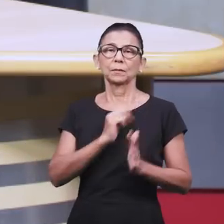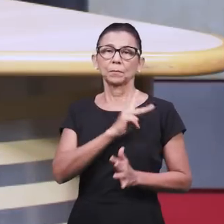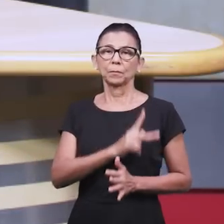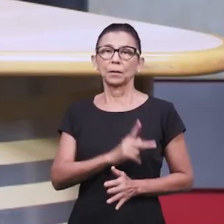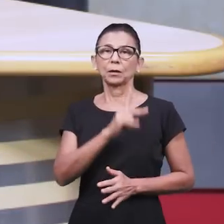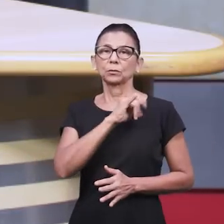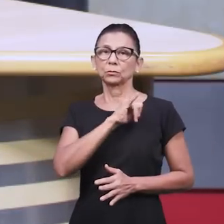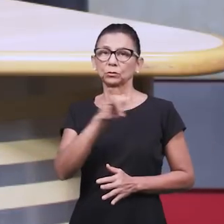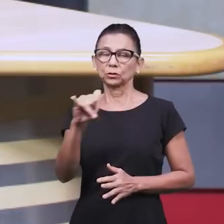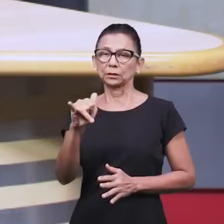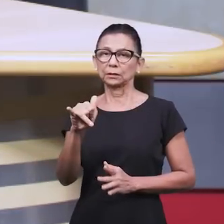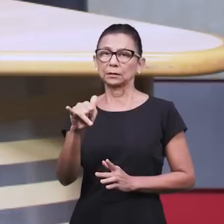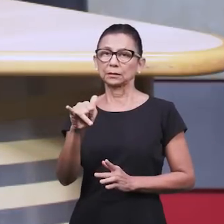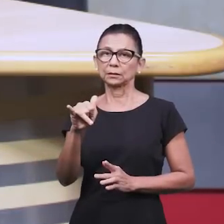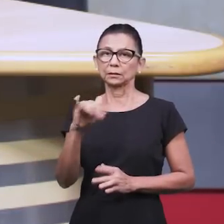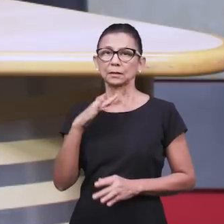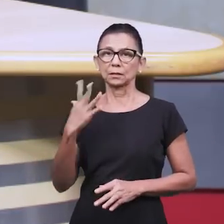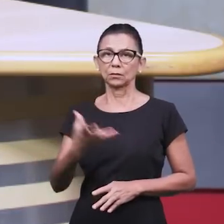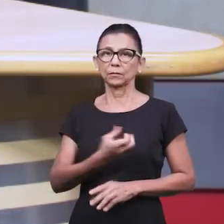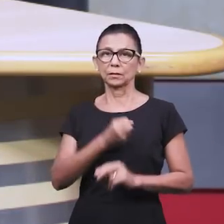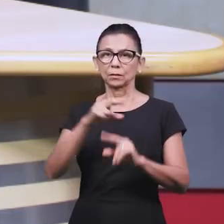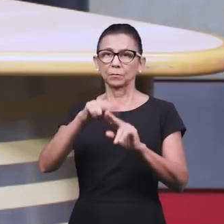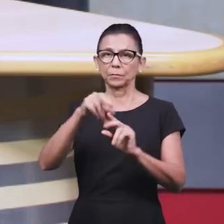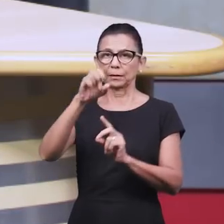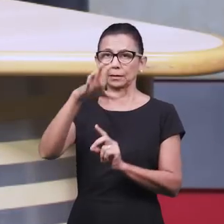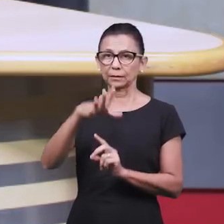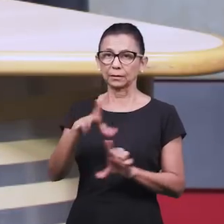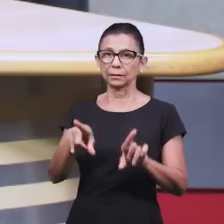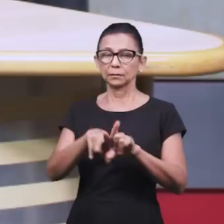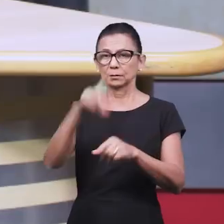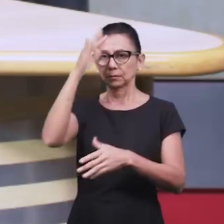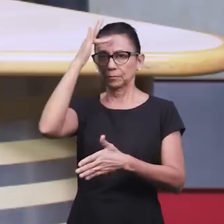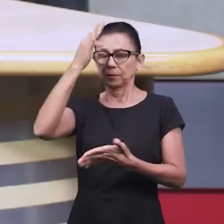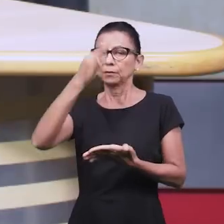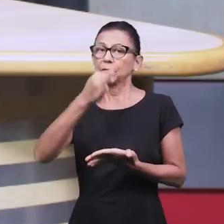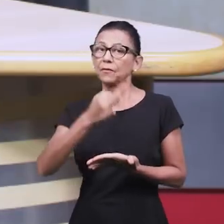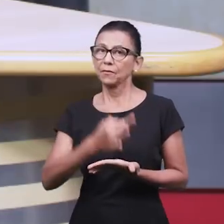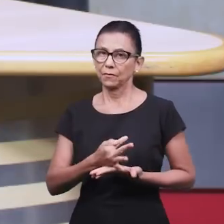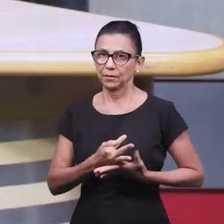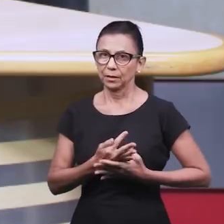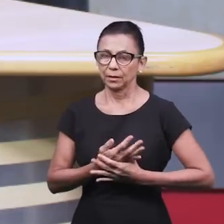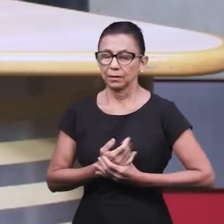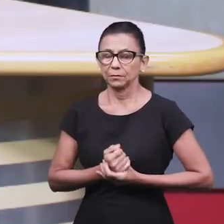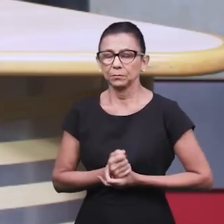fé. Então, isso aqui hoje, aí você vê hoje,